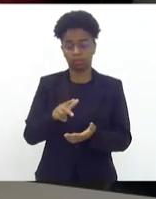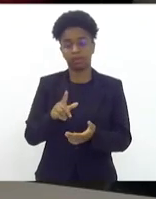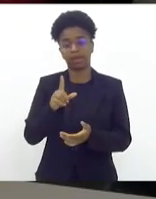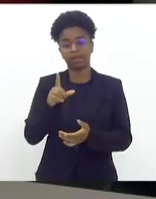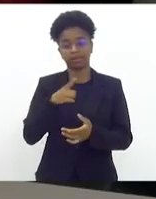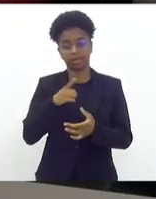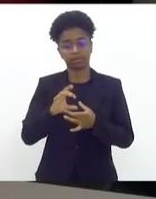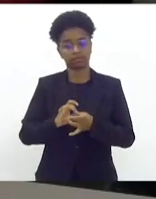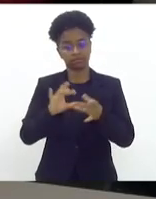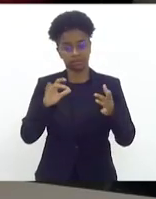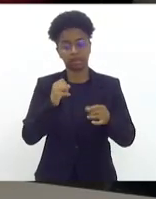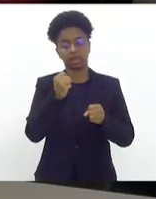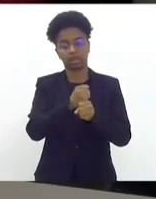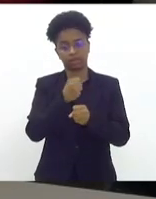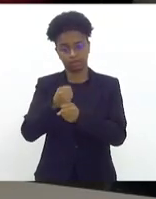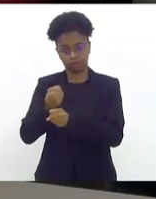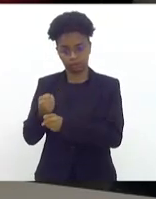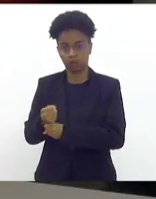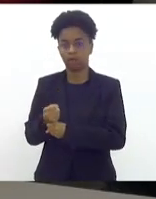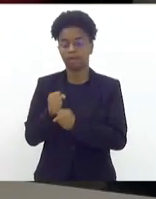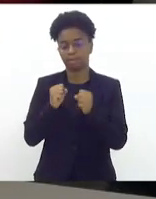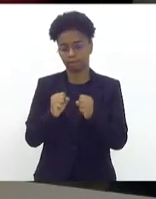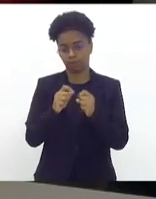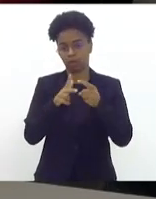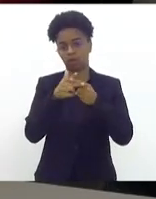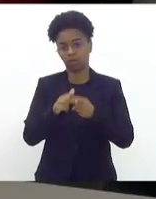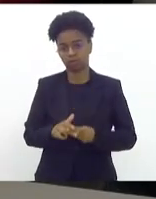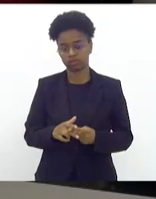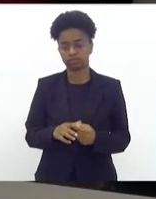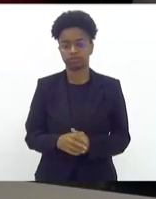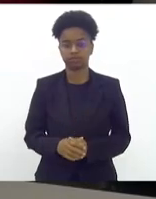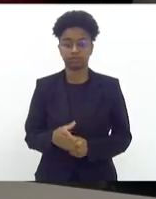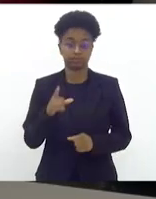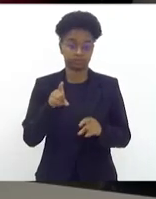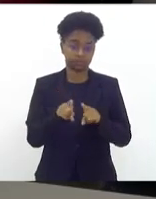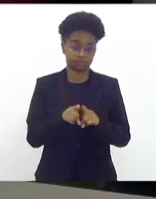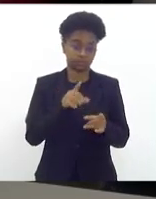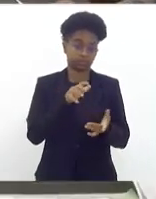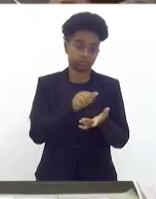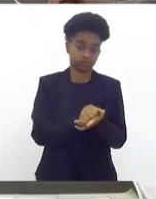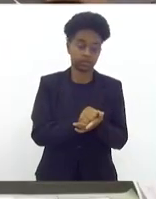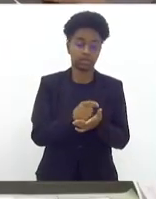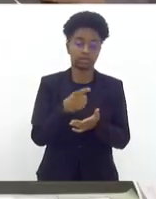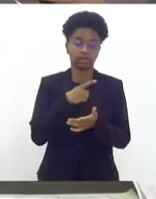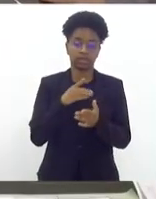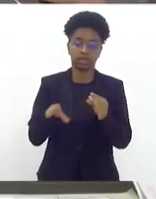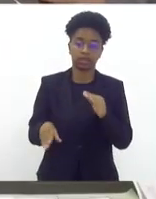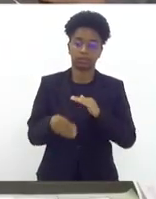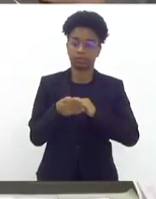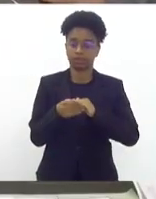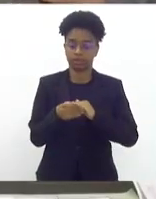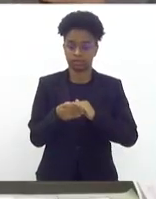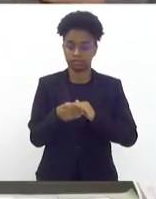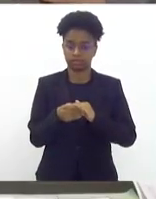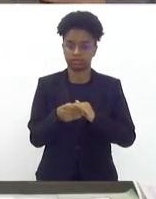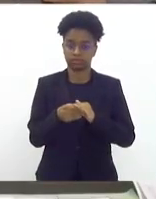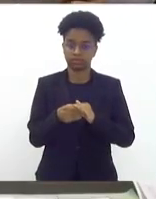de reformas. Estava aqui até anotado pelo Fernando a inclusão da emenda e